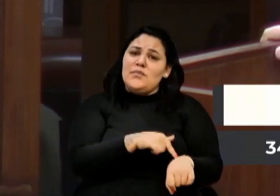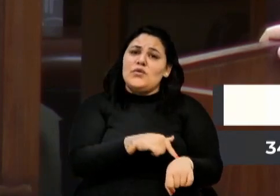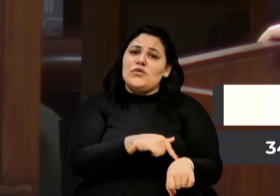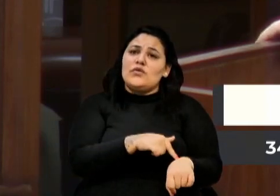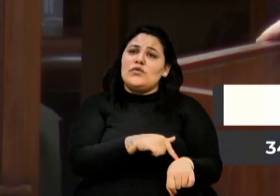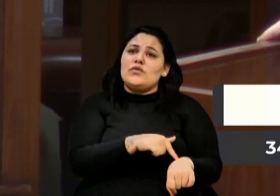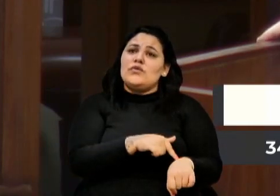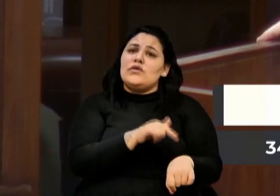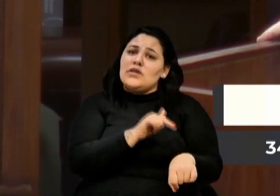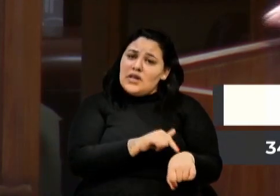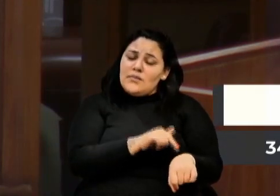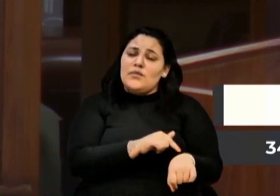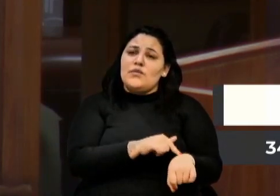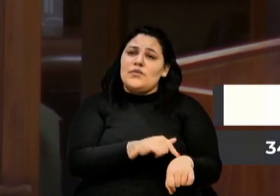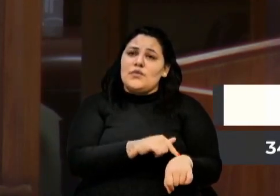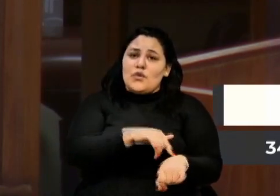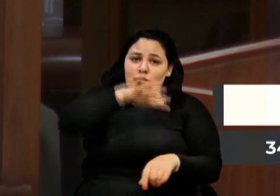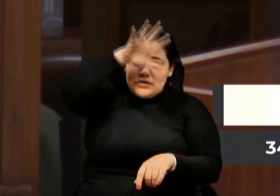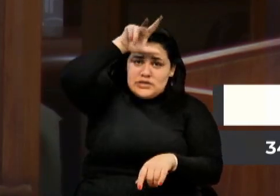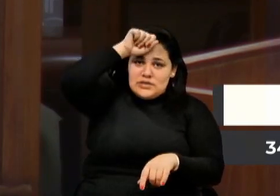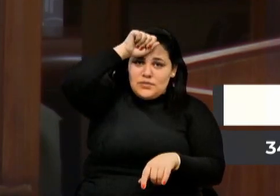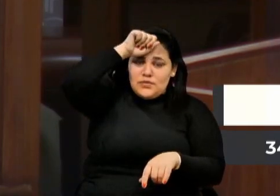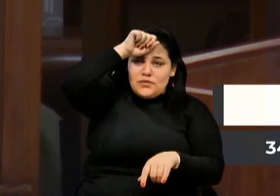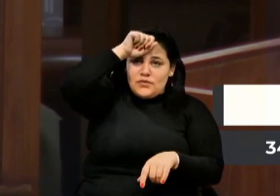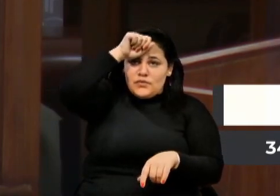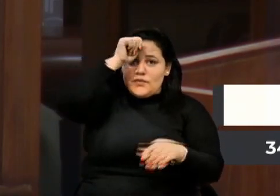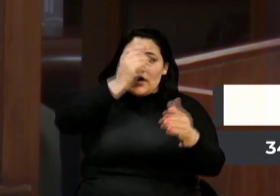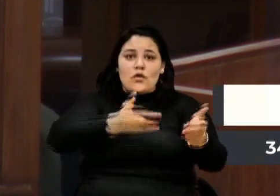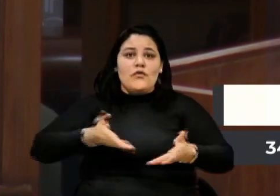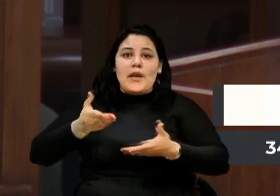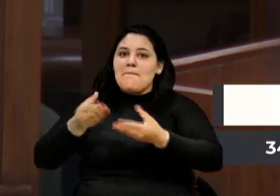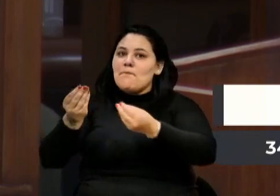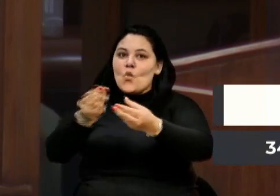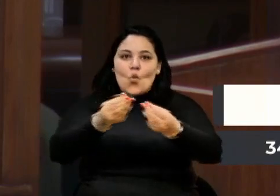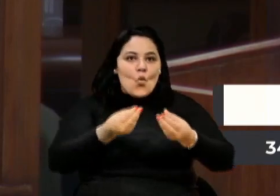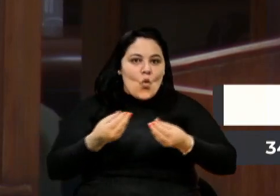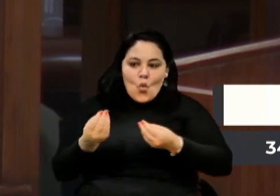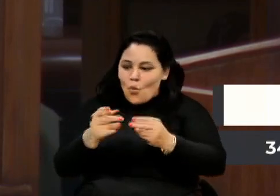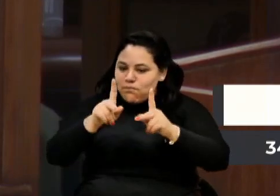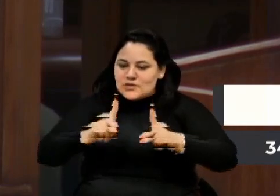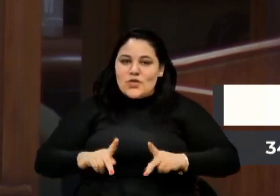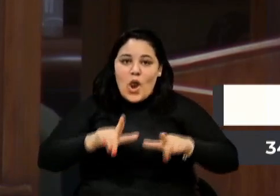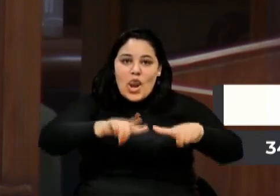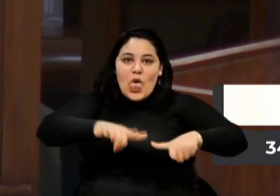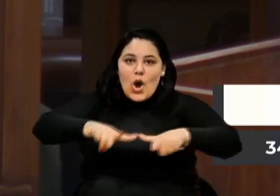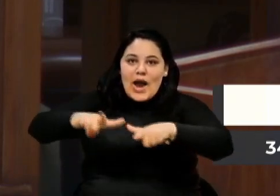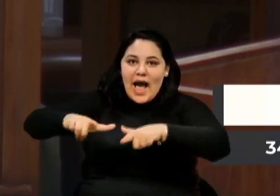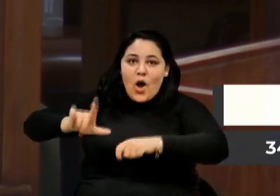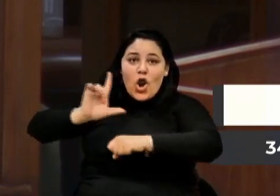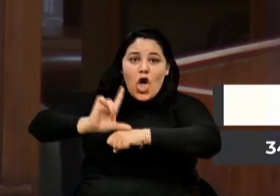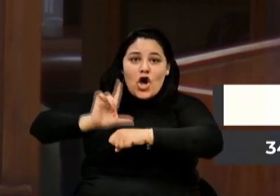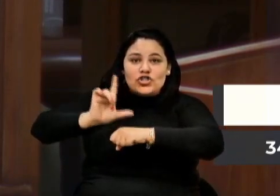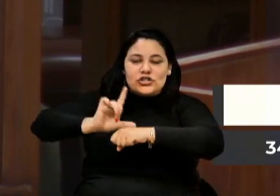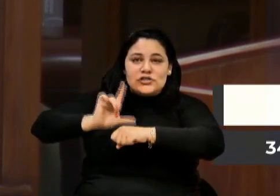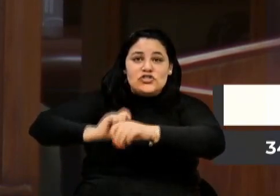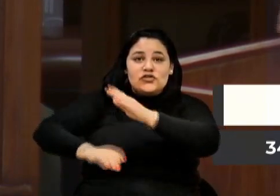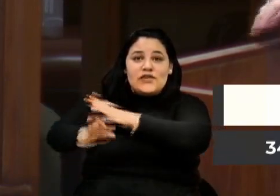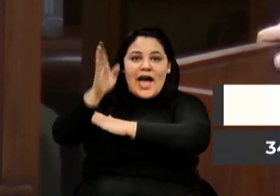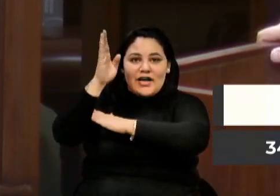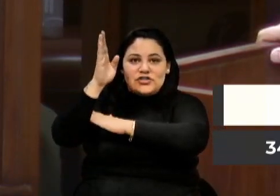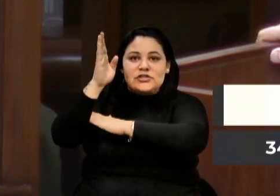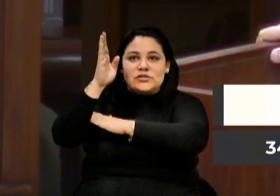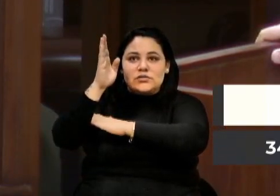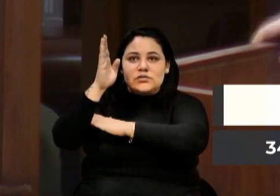tempo porque o município vai convidar muita agência de viagem, vai convidar muito turista para vir, e muitos vêm para procurar